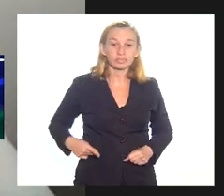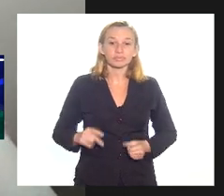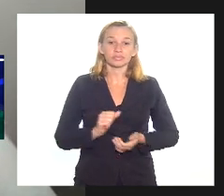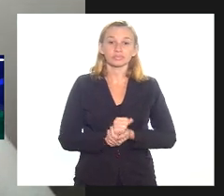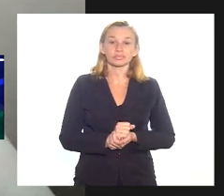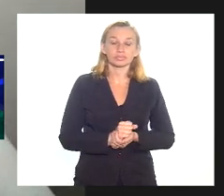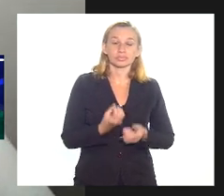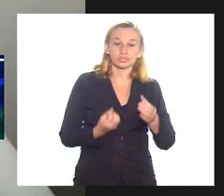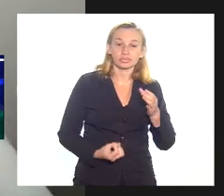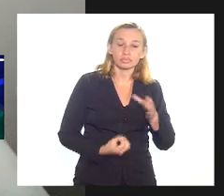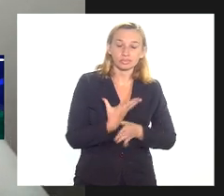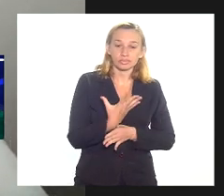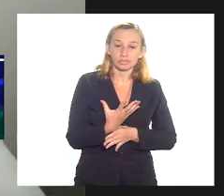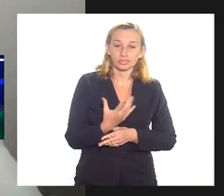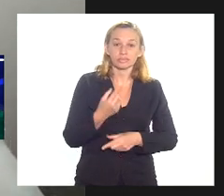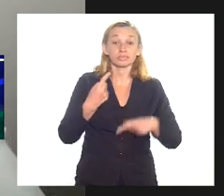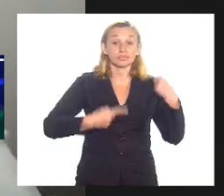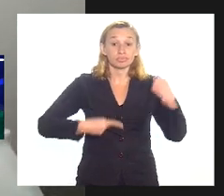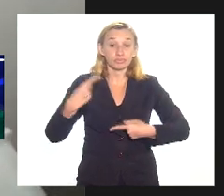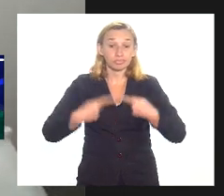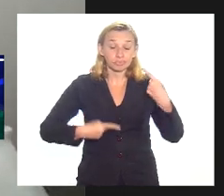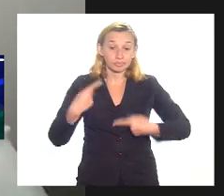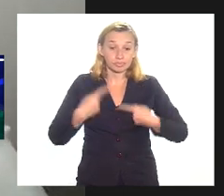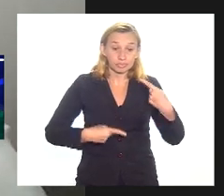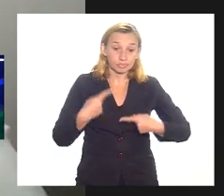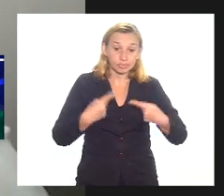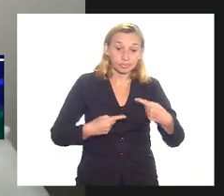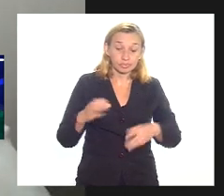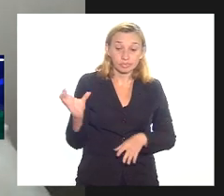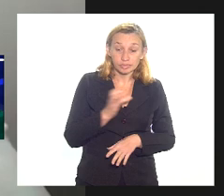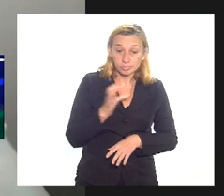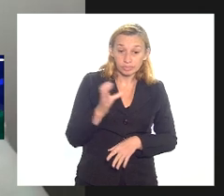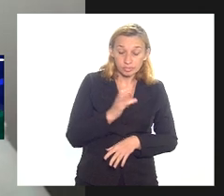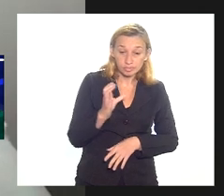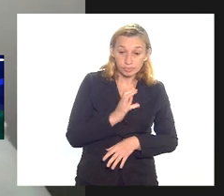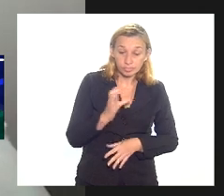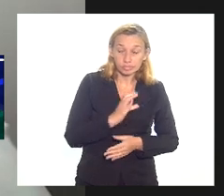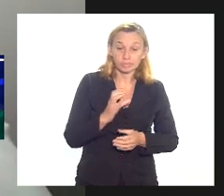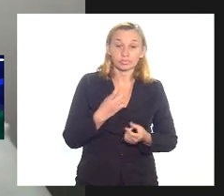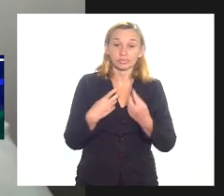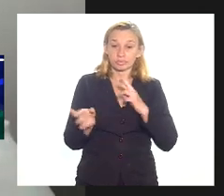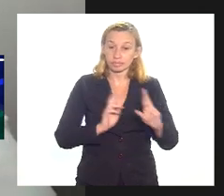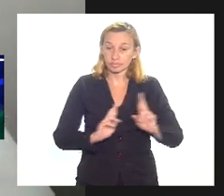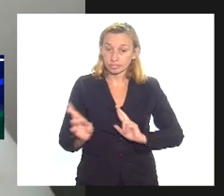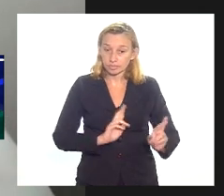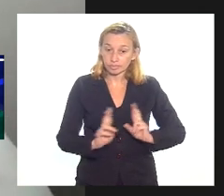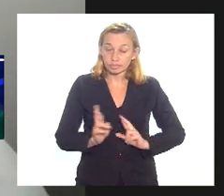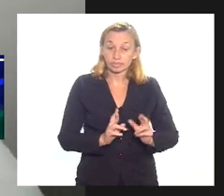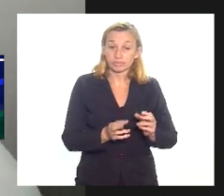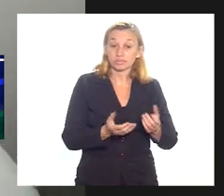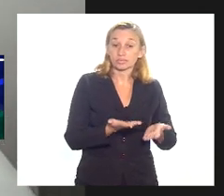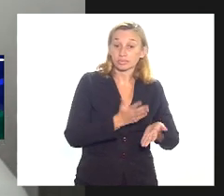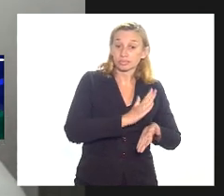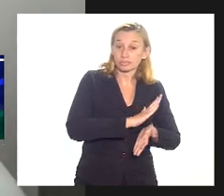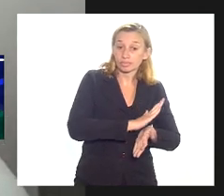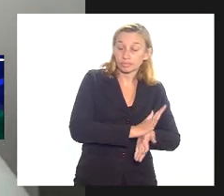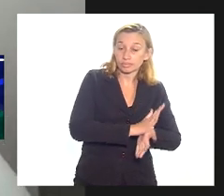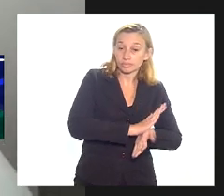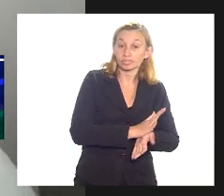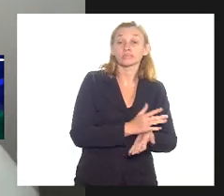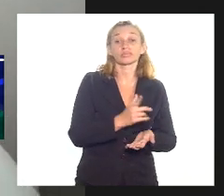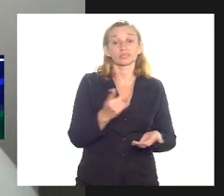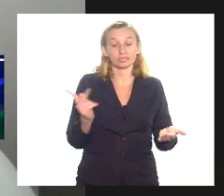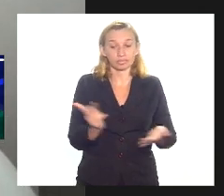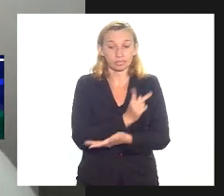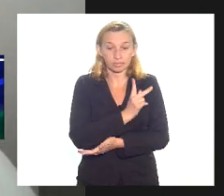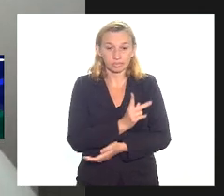construir políticas que deem conta das urgências relacionadas às discriminações que ocorrem